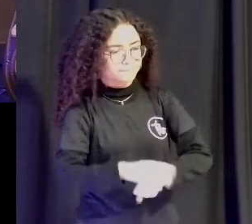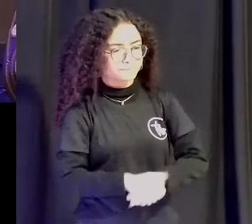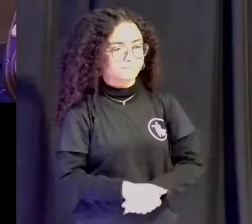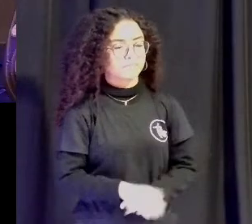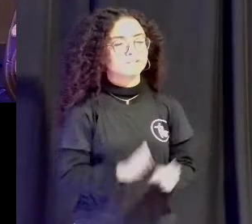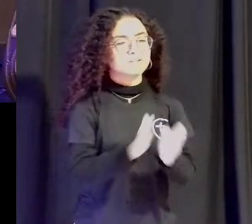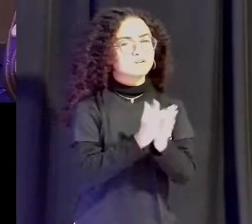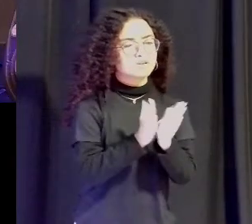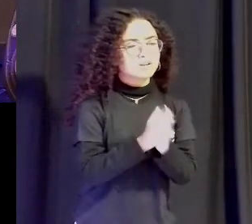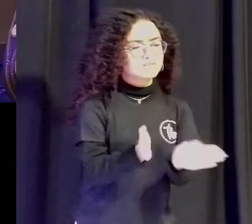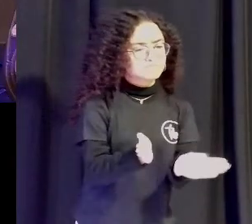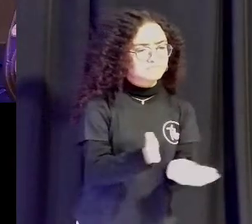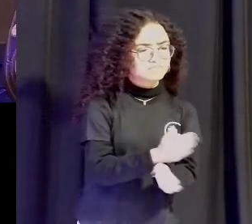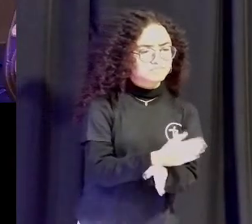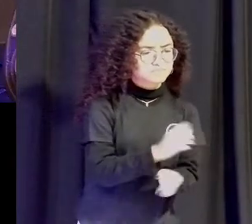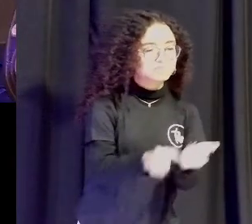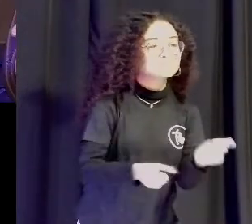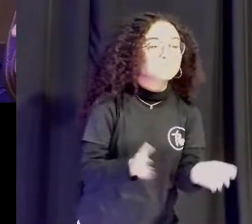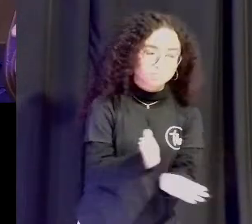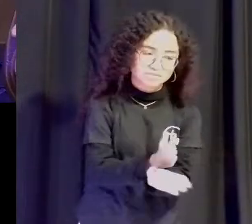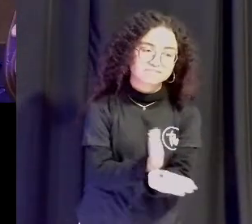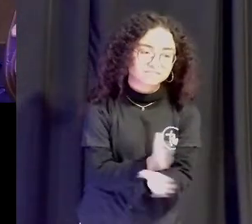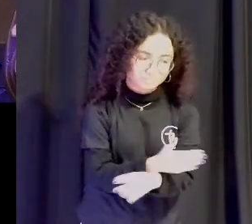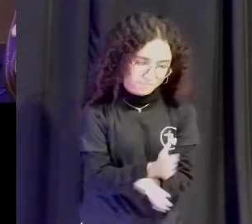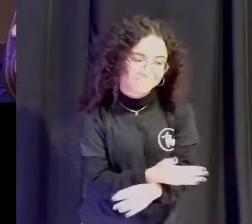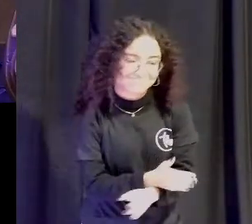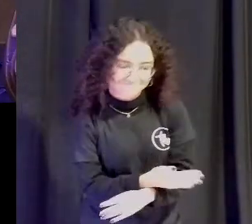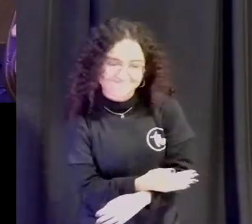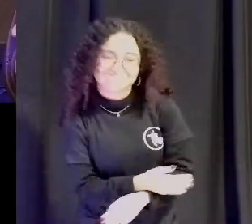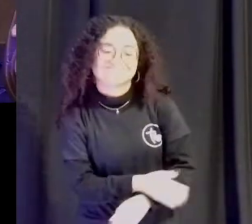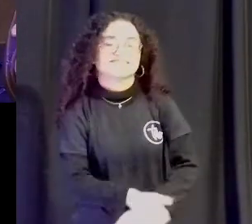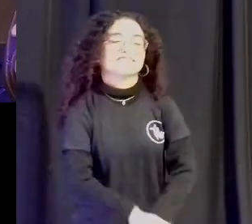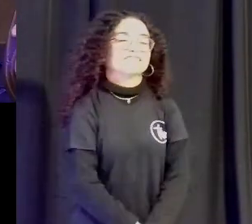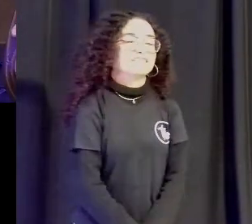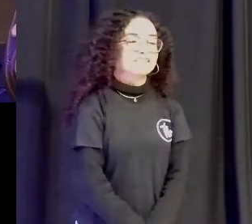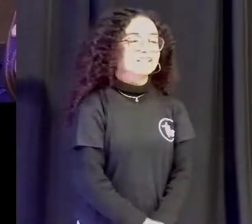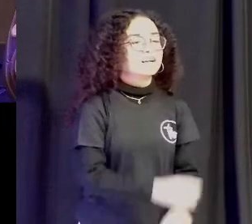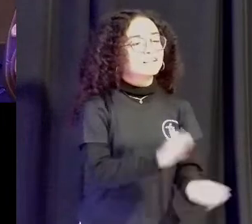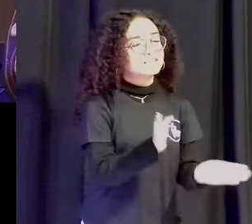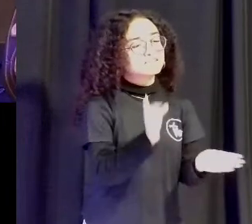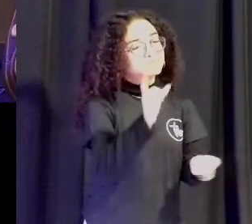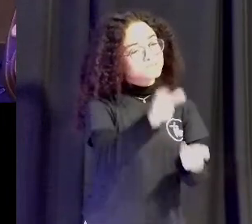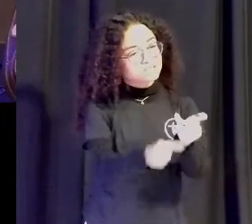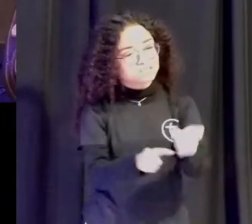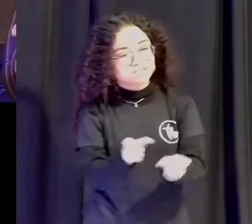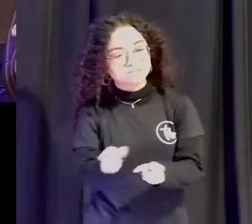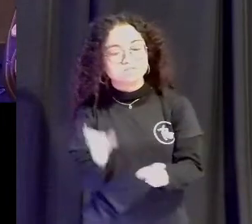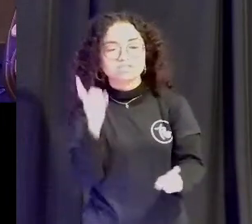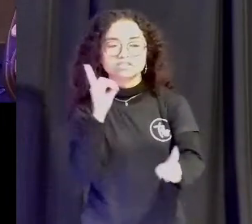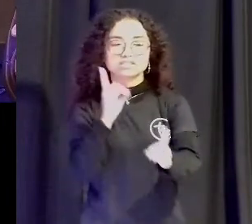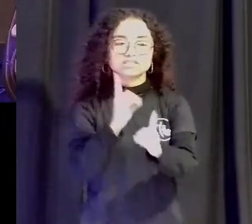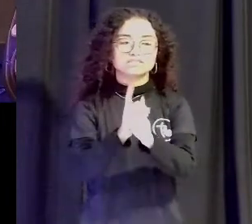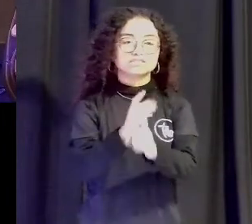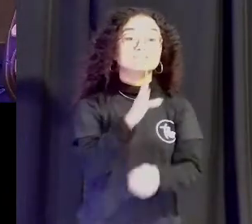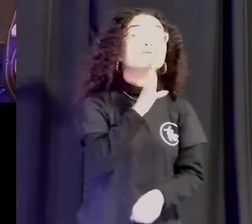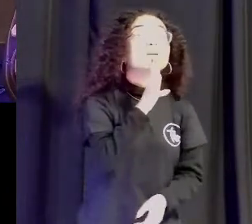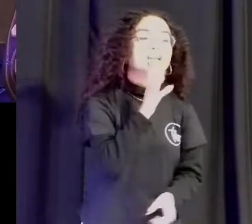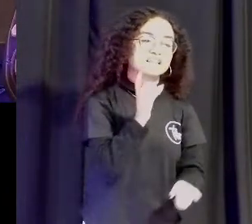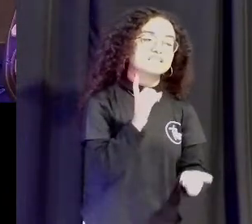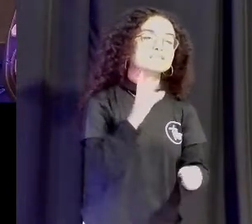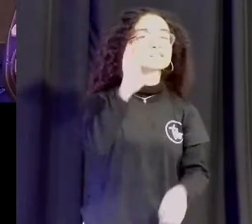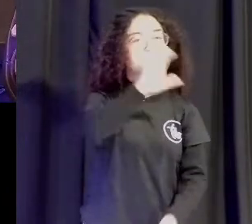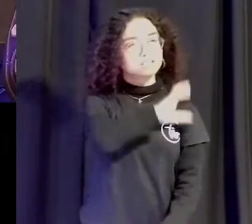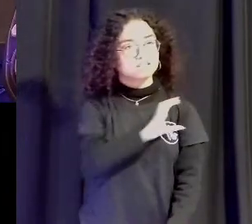orar pelos perdidos, aqueles que ainda não tiveram um encontro com Cristo, orar por aqueles